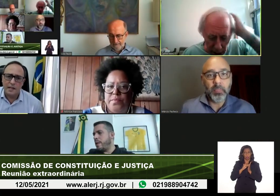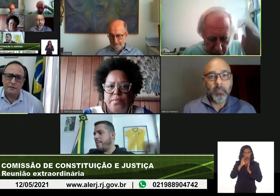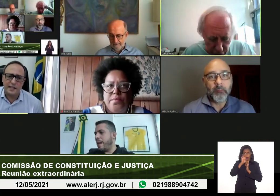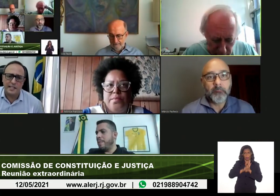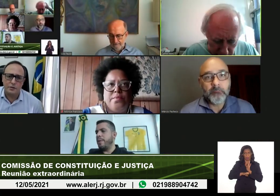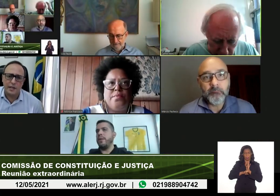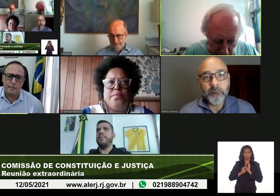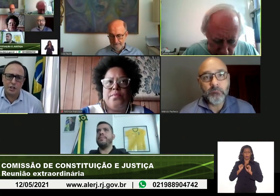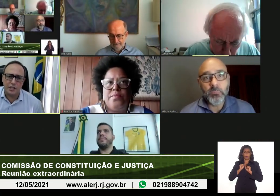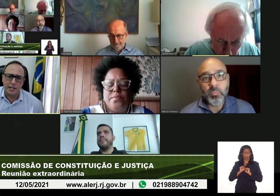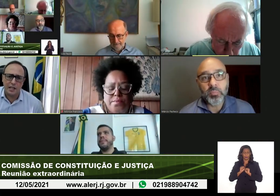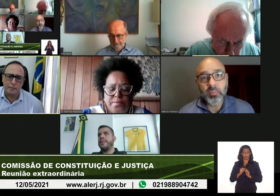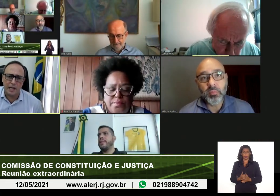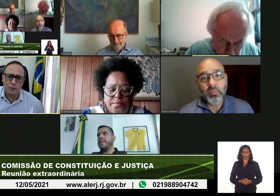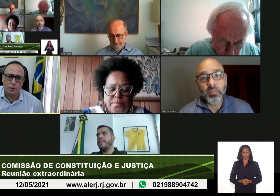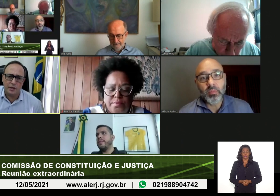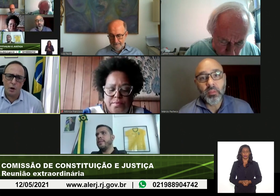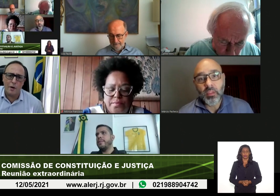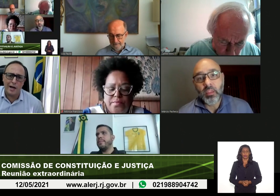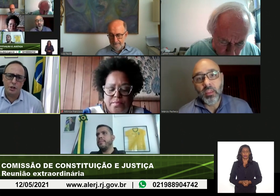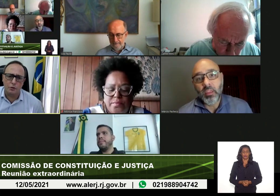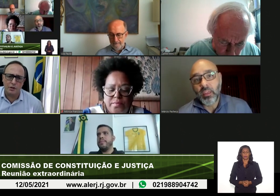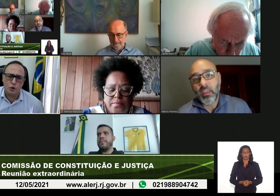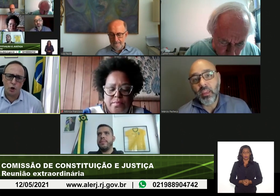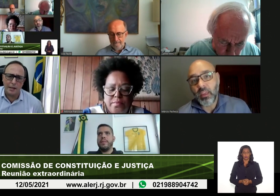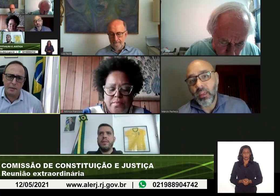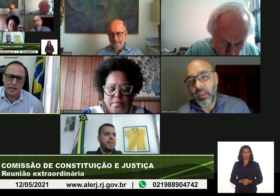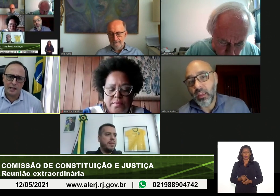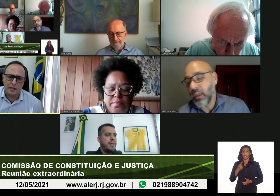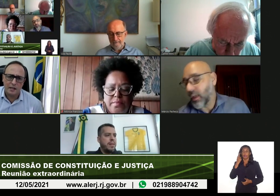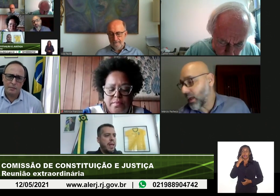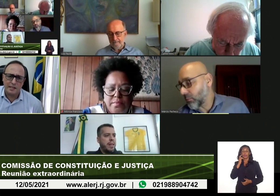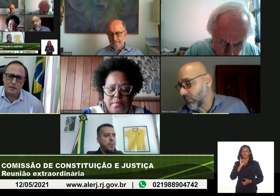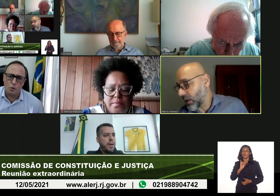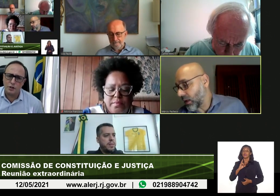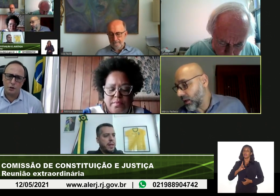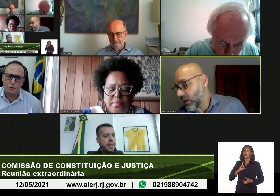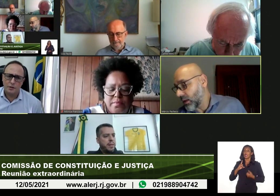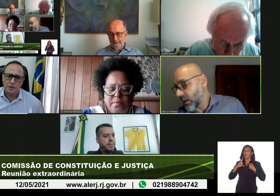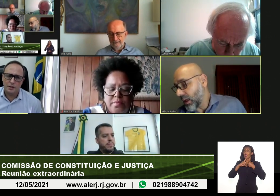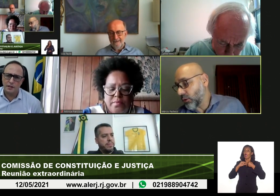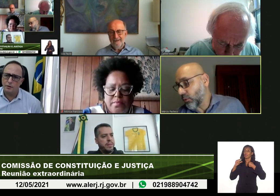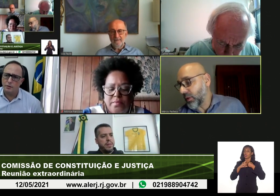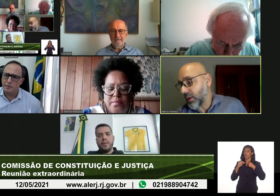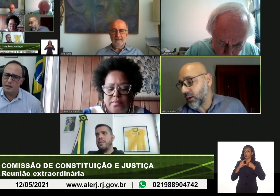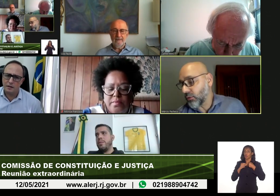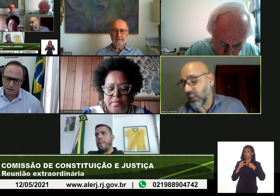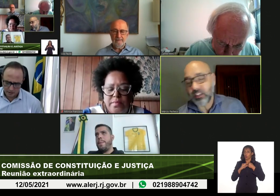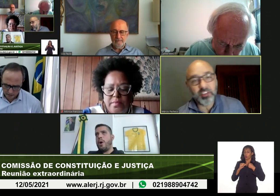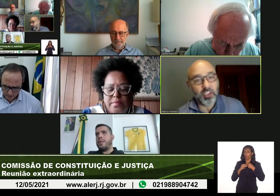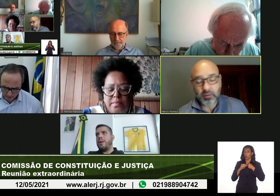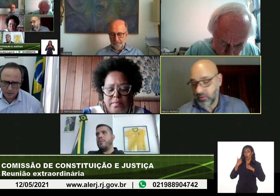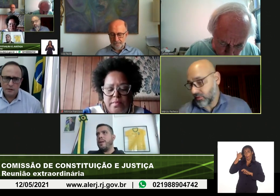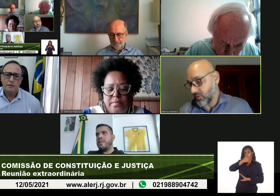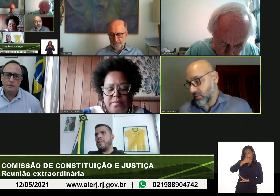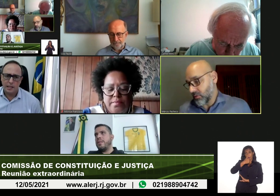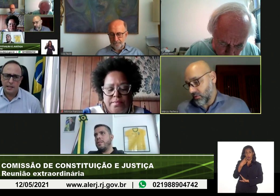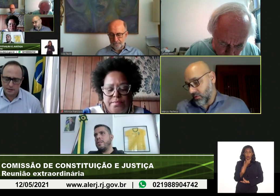sugestão. Tem que ver se não tem que mexer em algum artigo, não só na emenda, mas em algum artigo. Entendeu? É no 1º e no